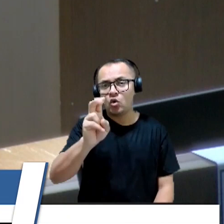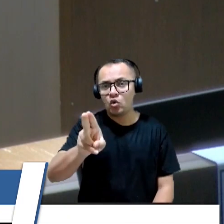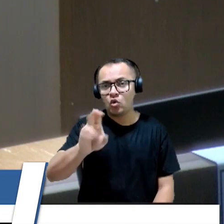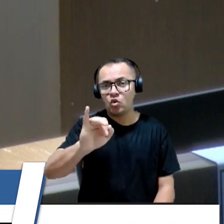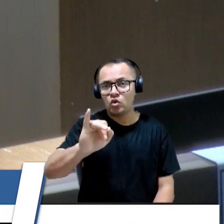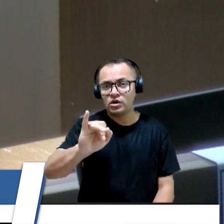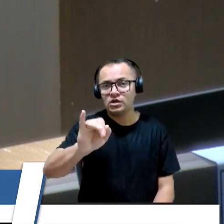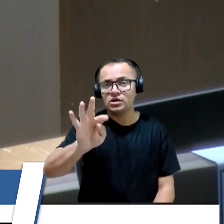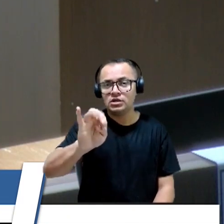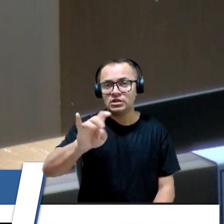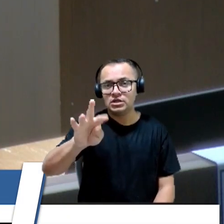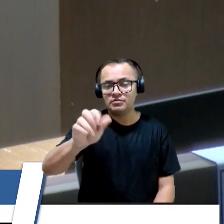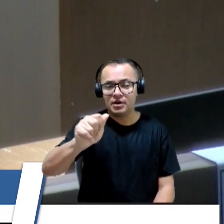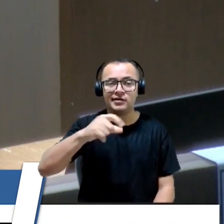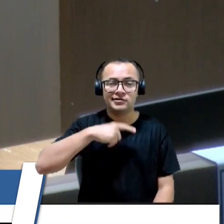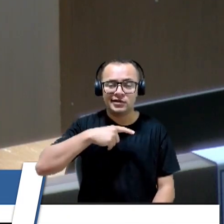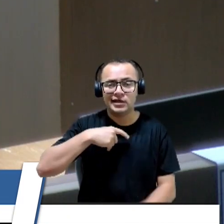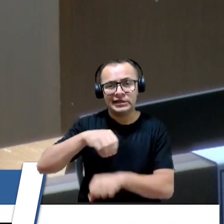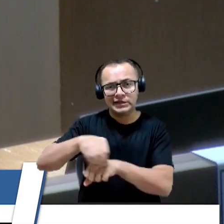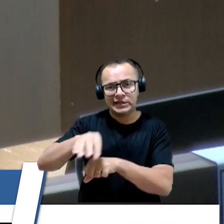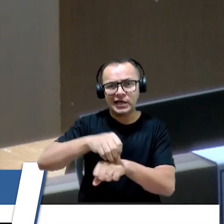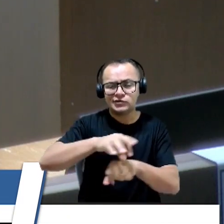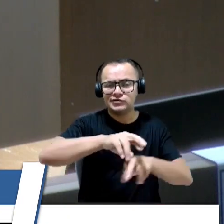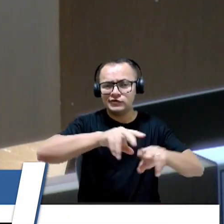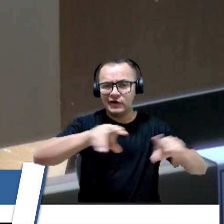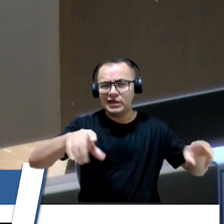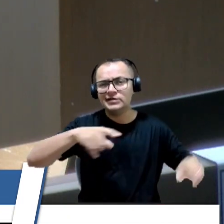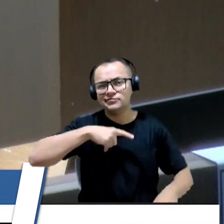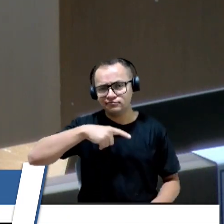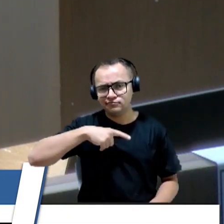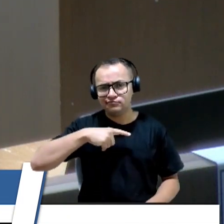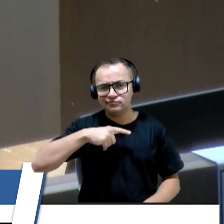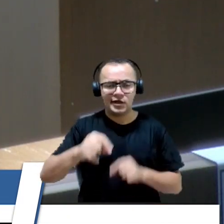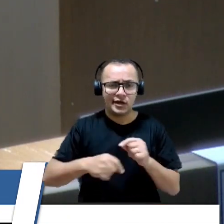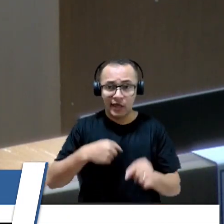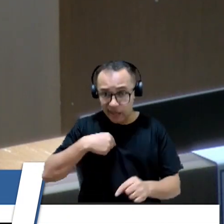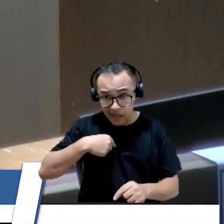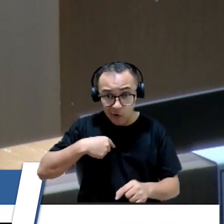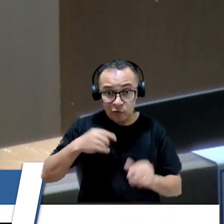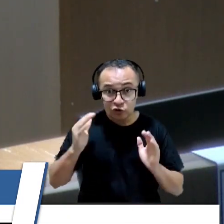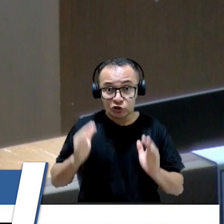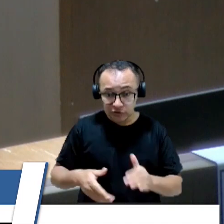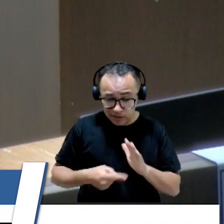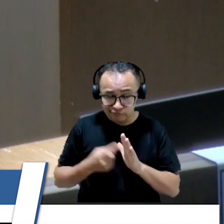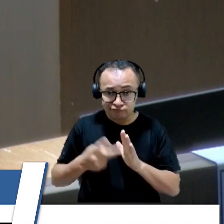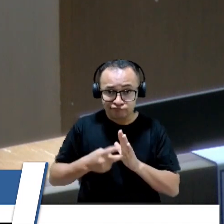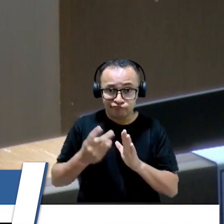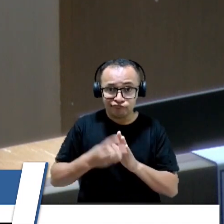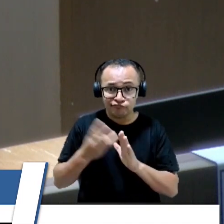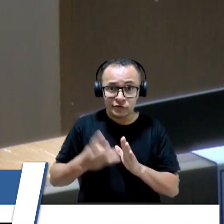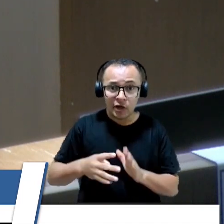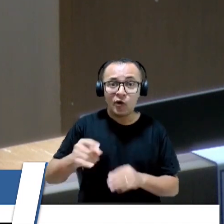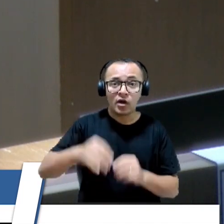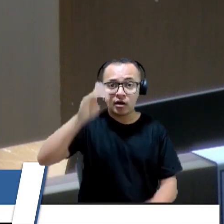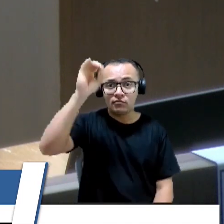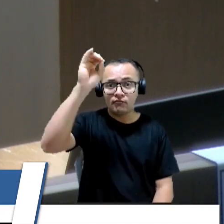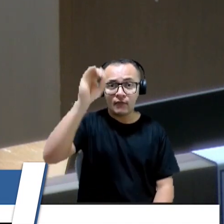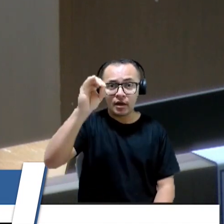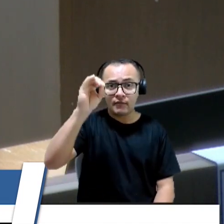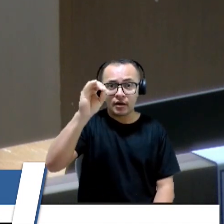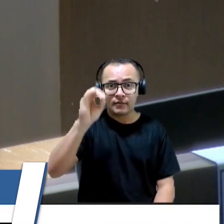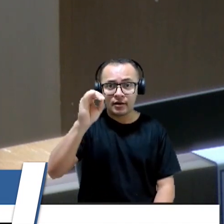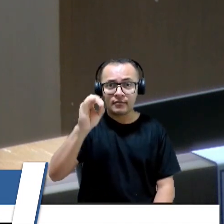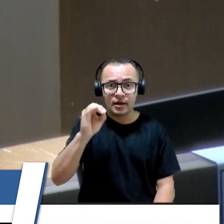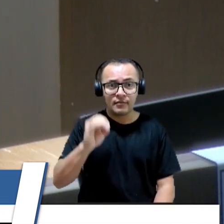e, né, e a L. Palermo. Eu já fiz várias indicações para colocar um semáforo lá na L. Palermo, com